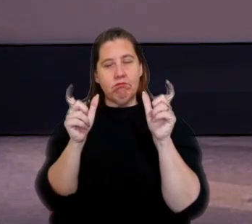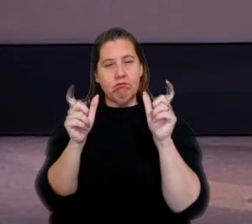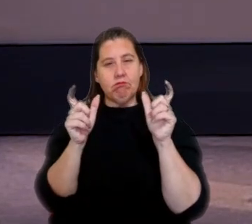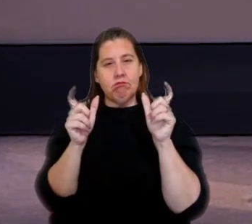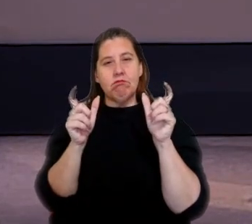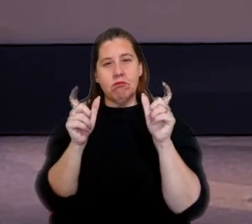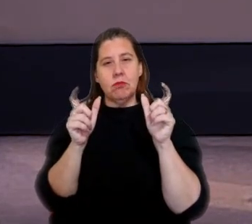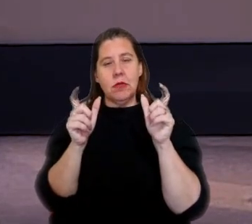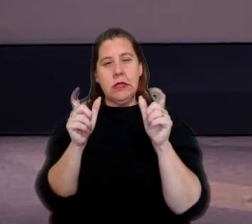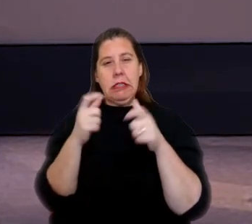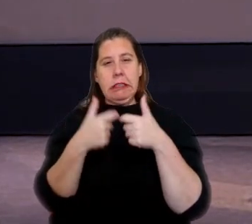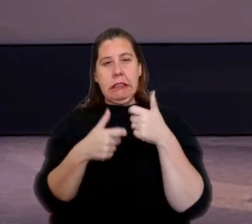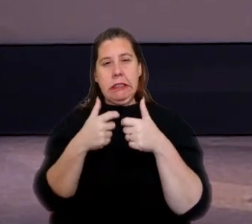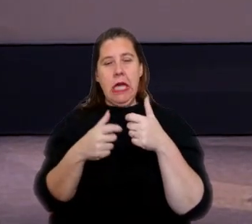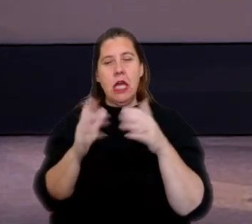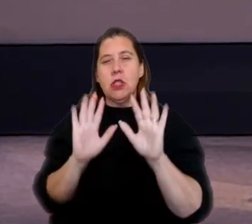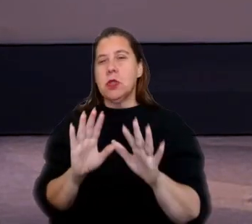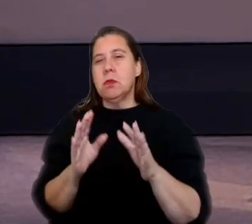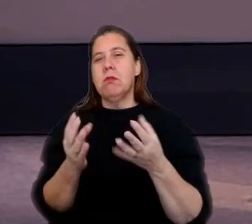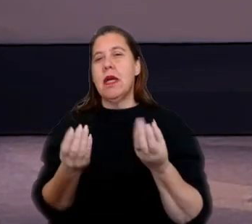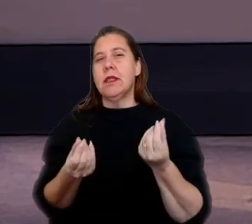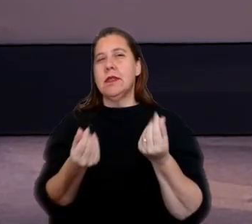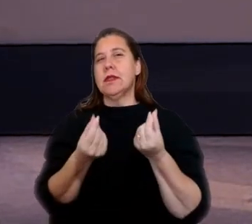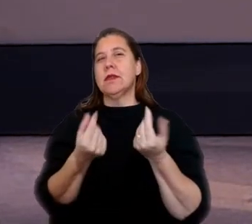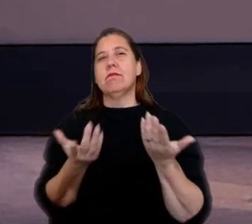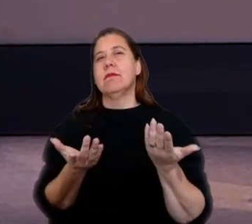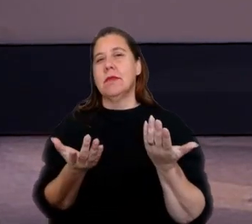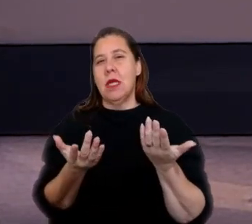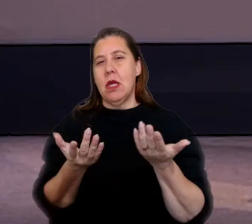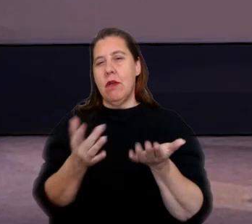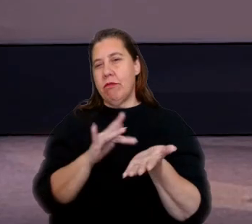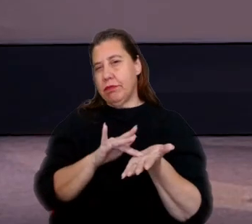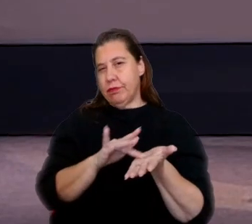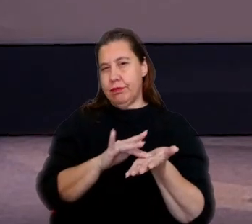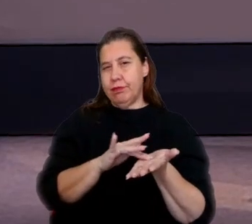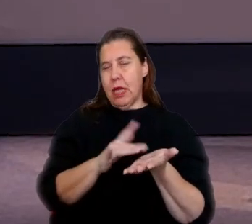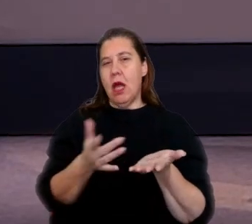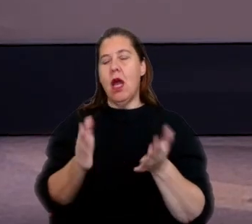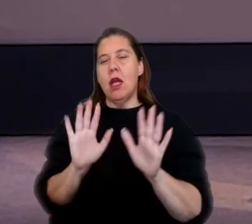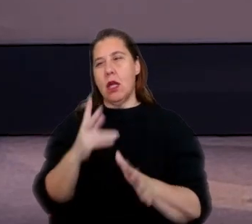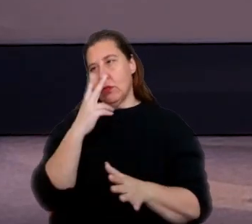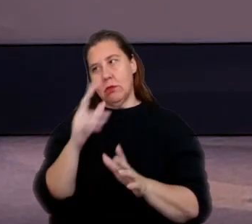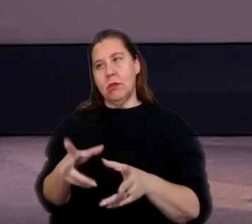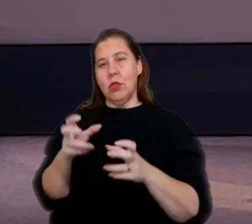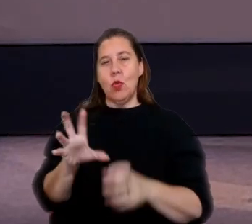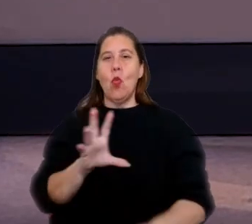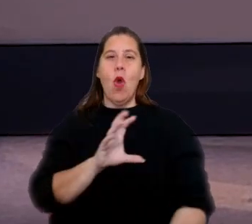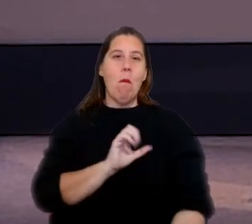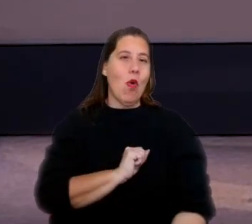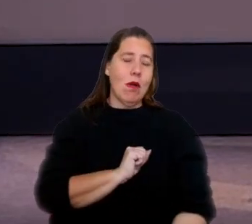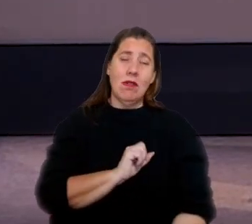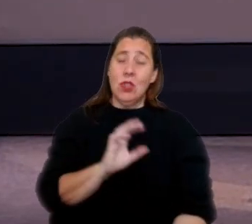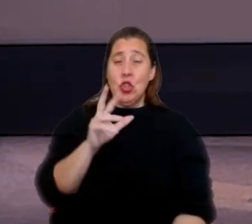despertar sexual de forma muito sutil, muito sutil. E, de novo, acho que não é uma leitura obrigatória. Acho que dá para ler como